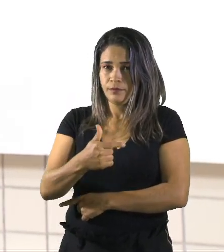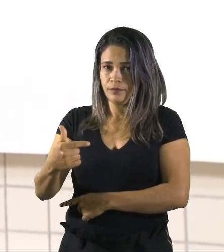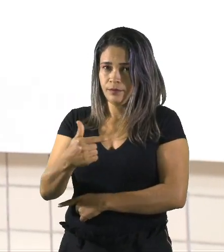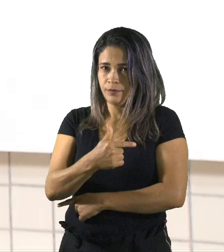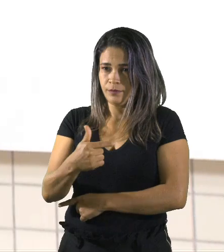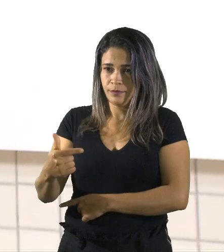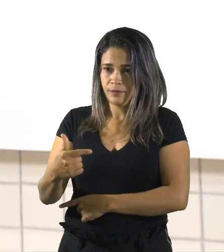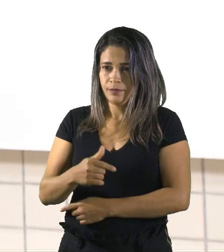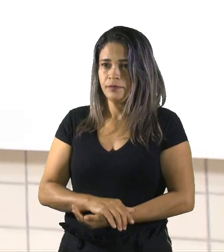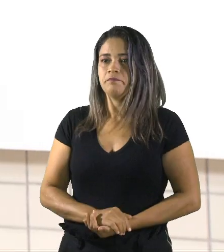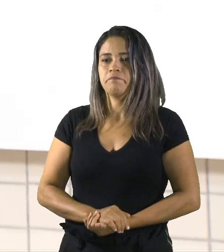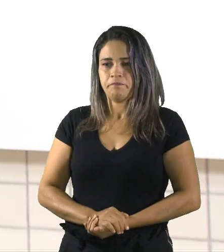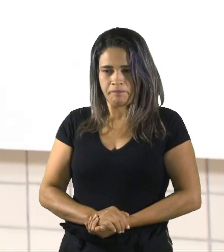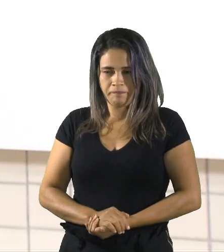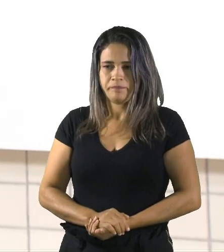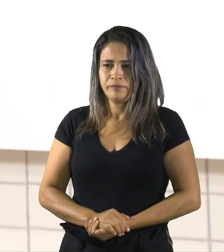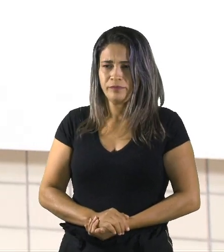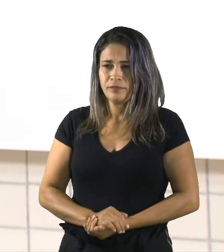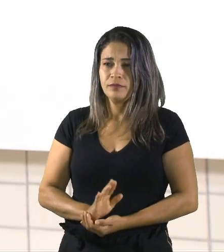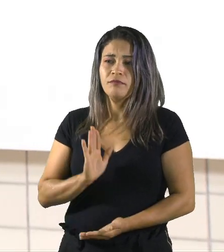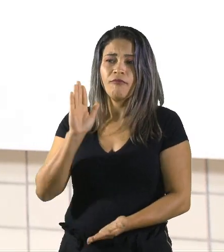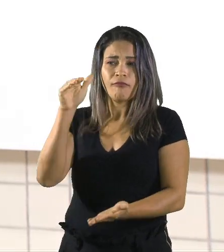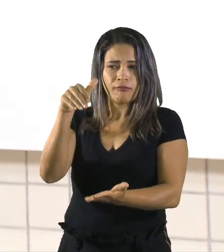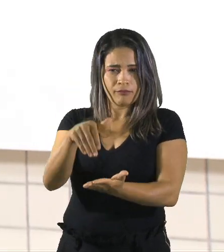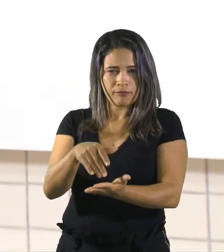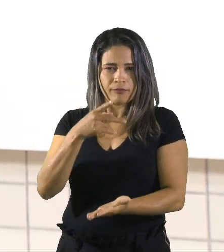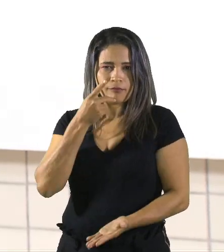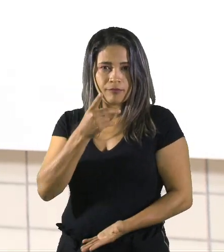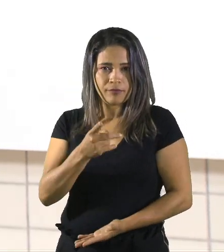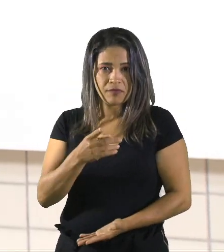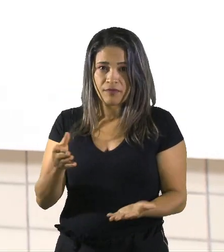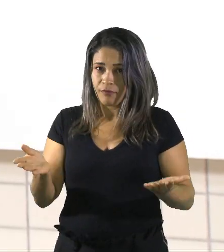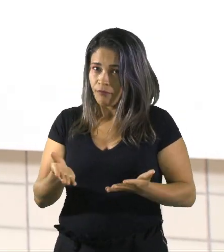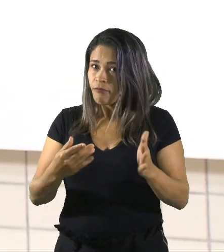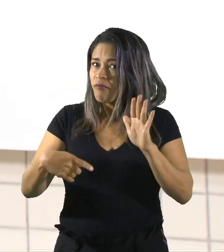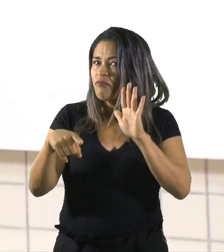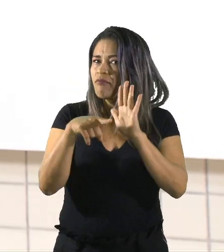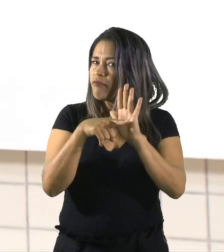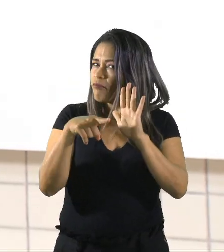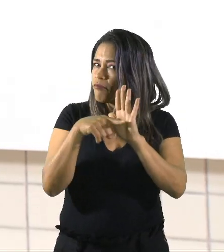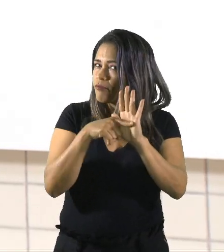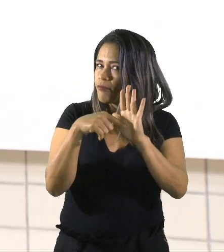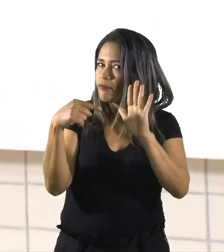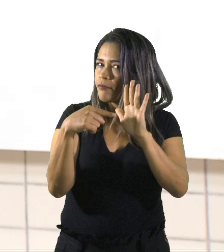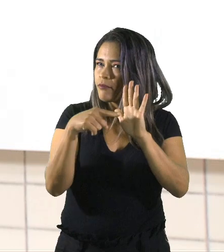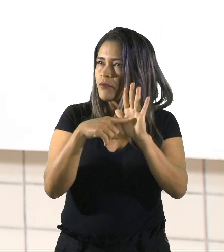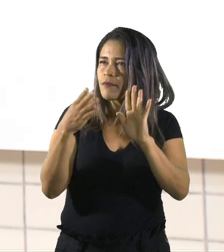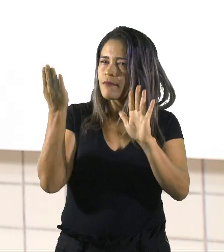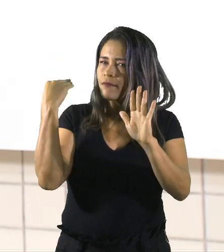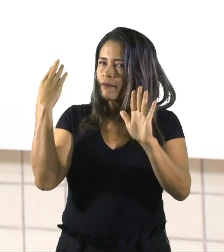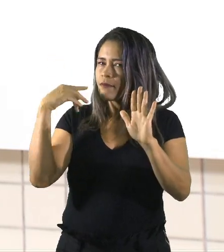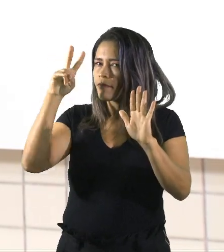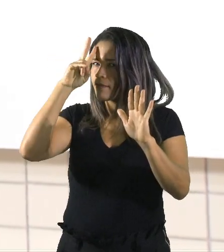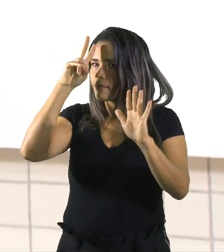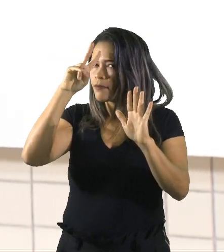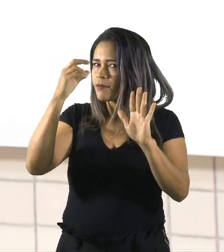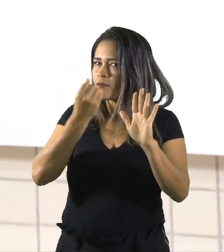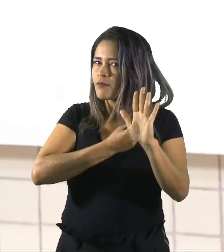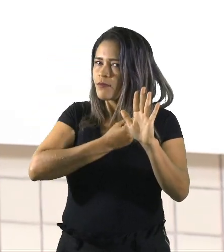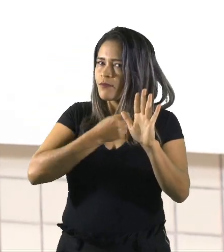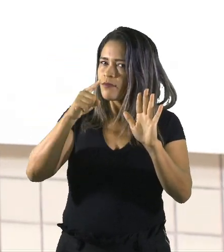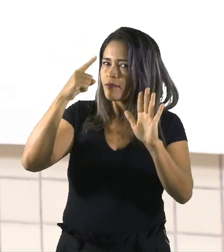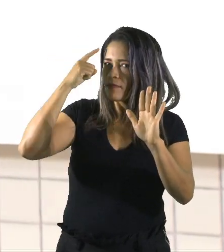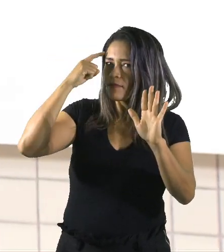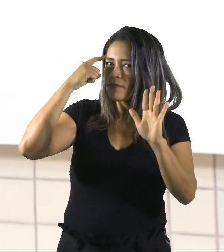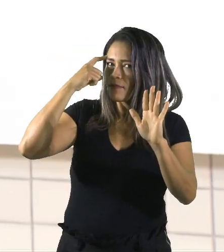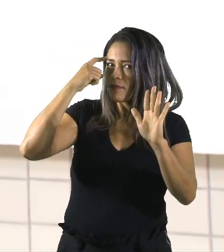22. E aí, no final das contas, eu disse, subtrai o número que você pensou inicialmente. Qual foi o número que nós